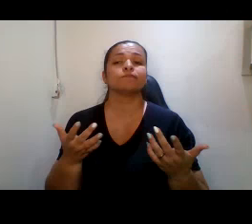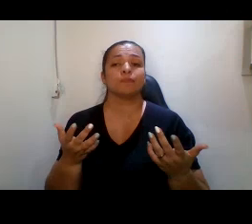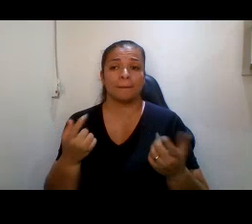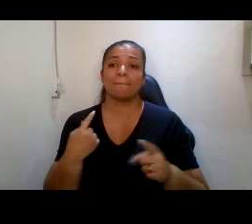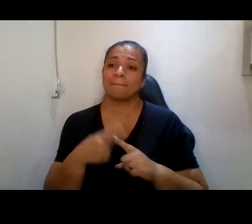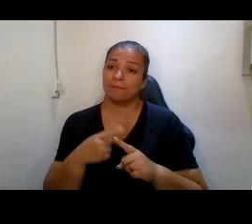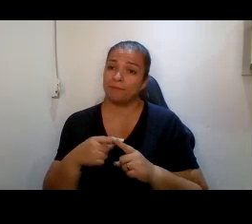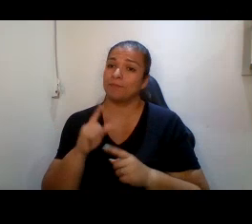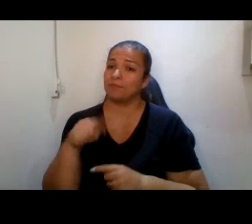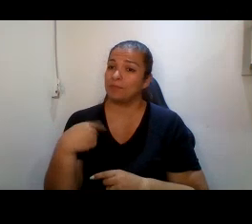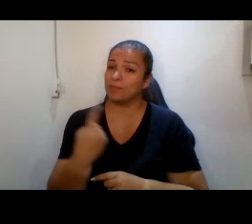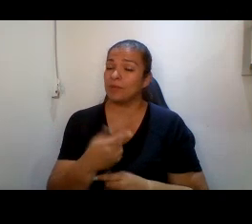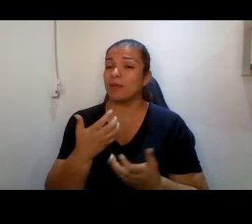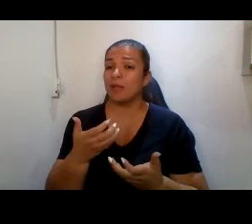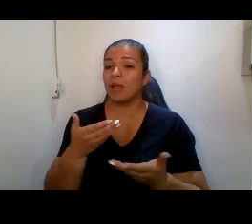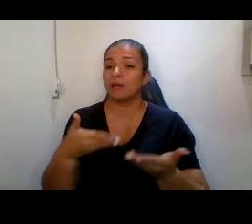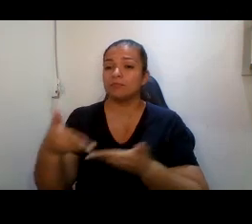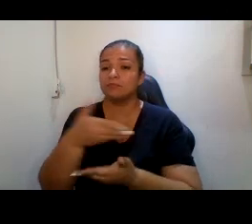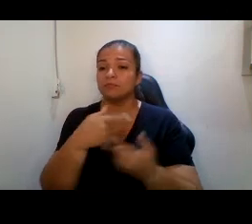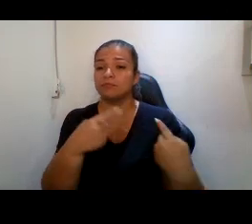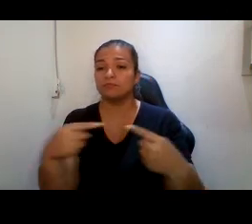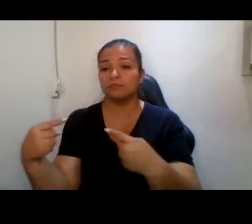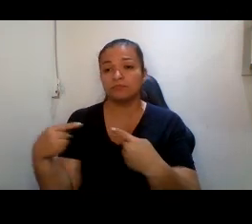seja discutido algo que vocês também se